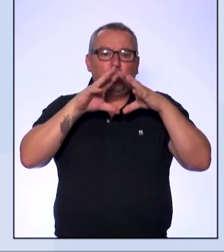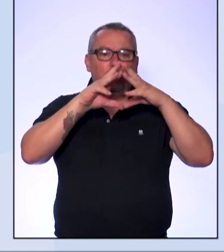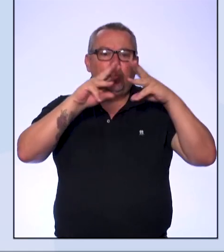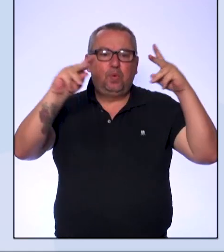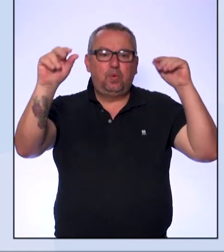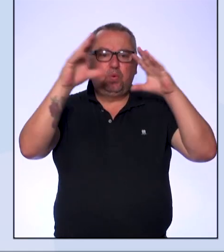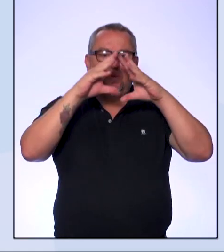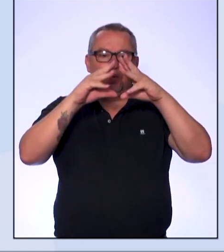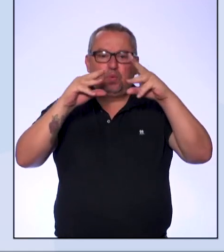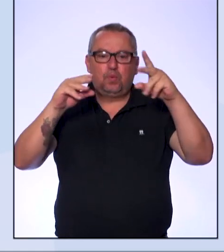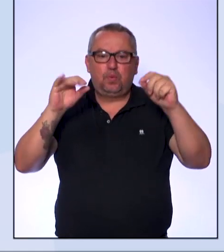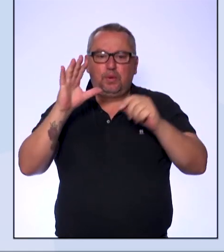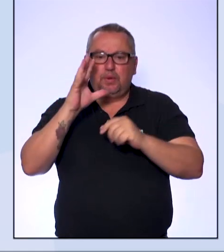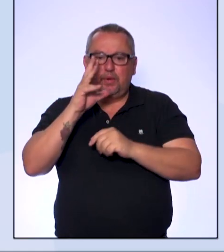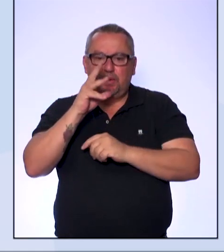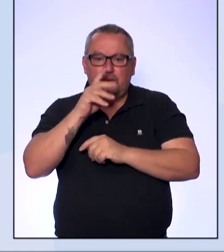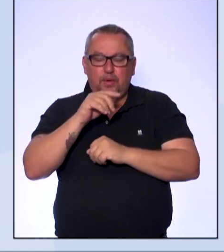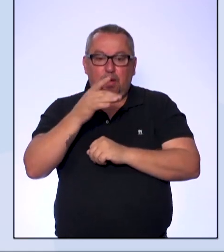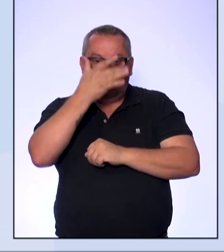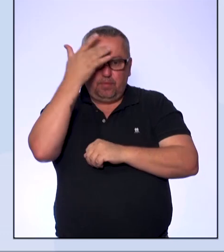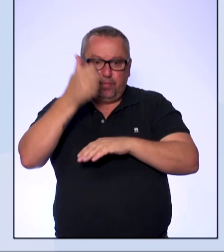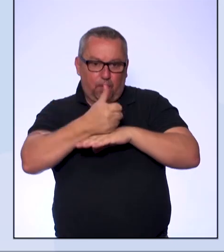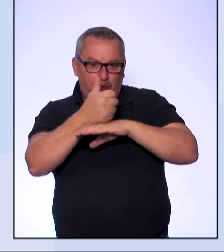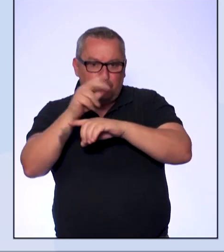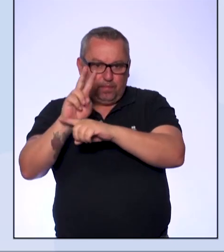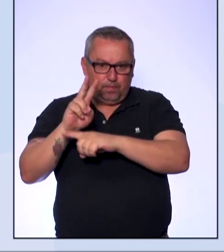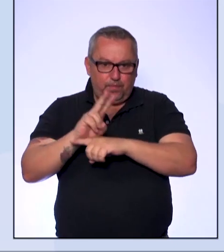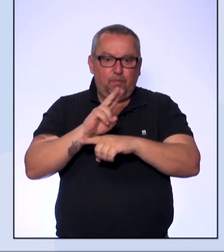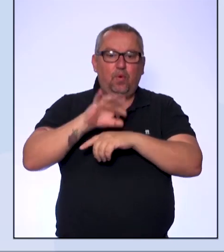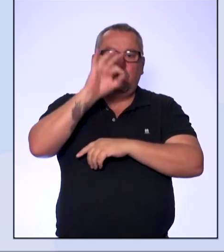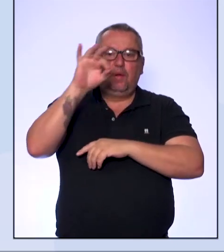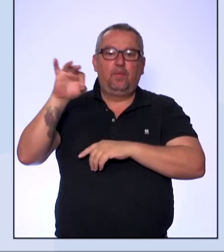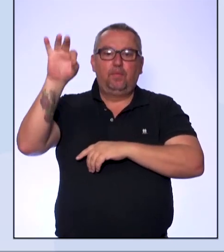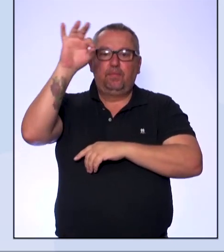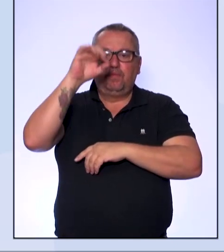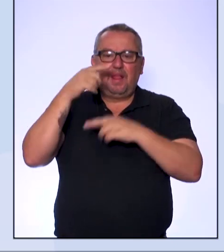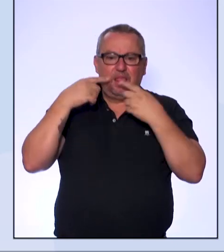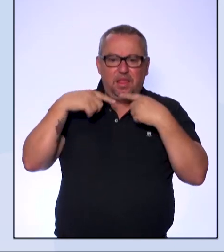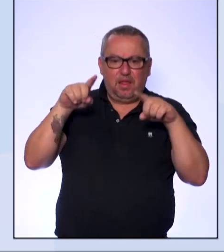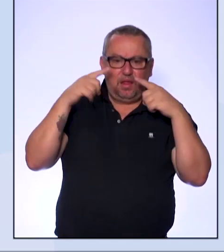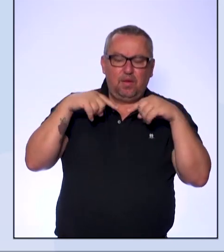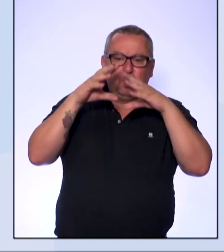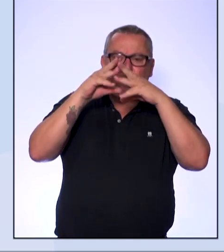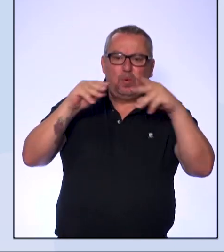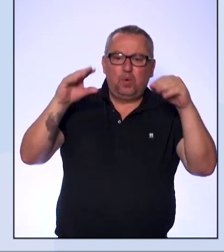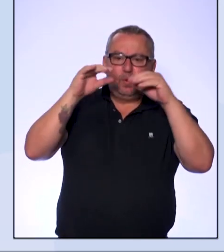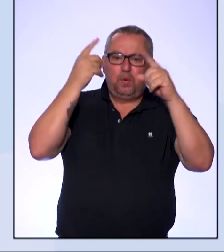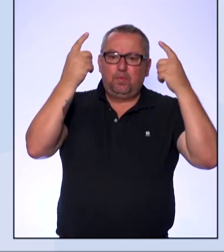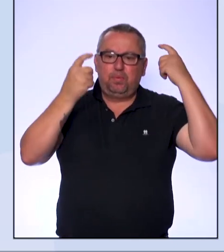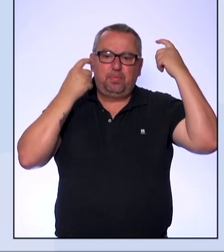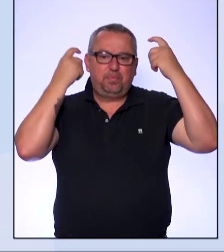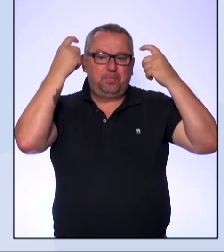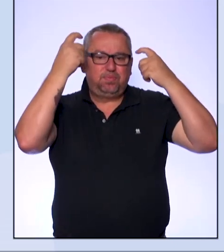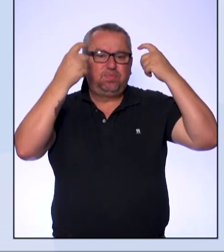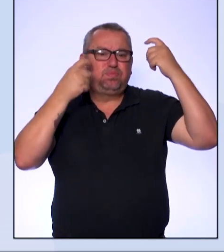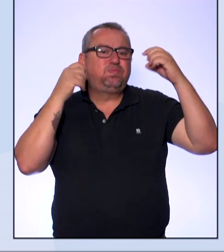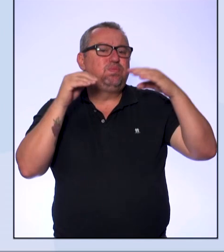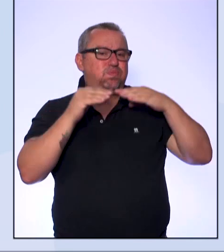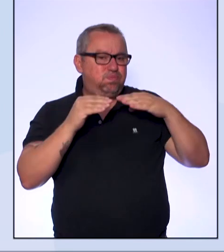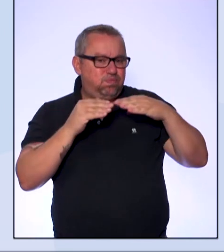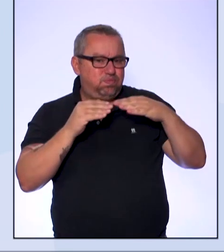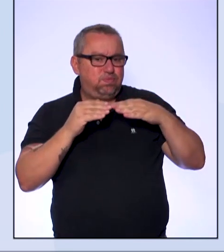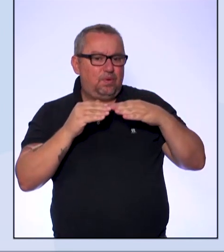desaparecendo lentamente. Os apicultores reclamam desse sumiço e a preocupação faz todo